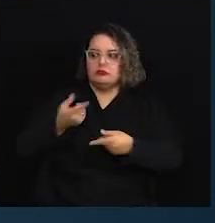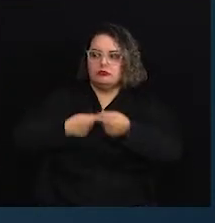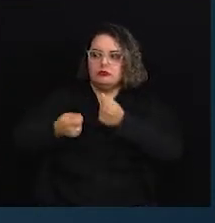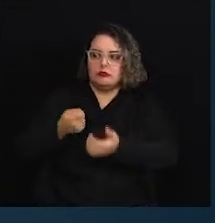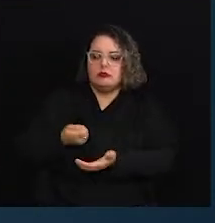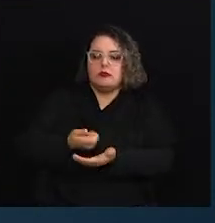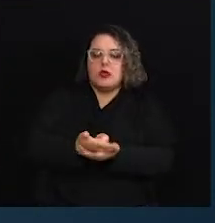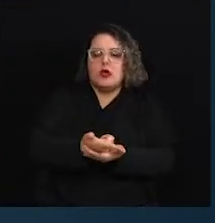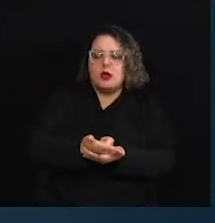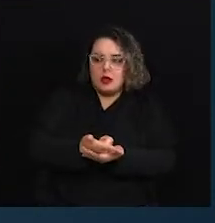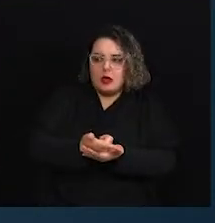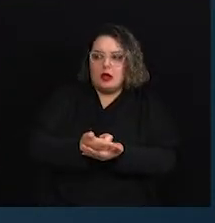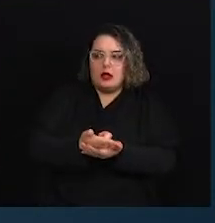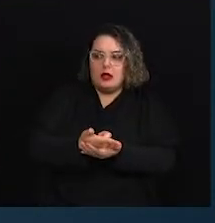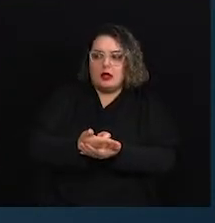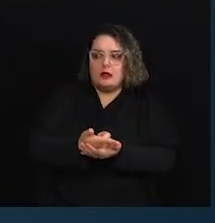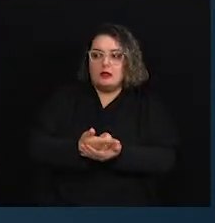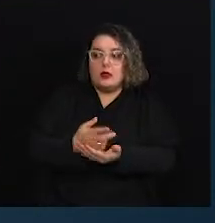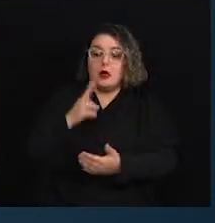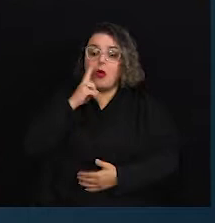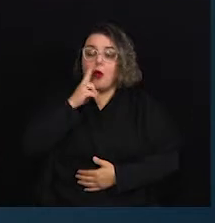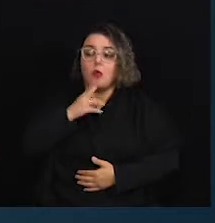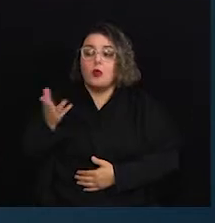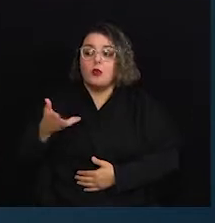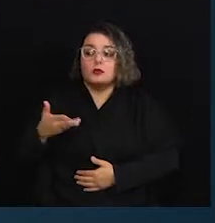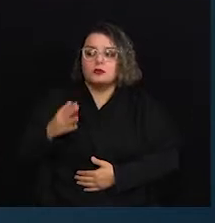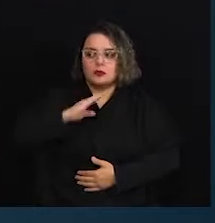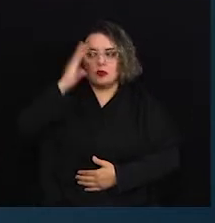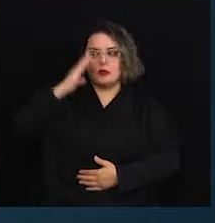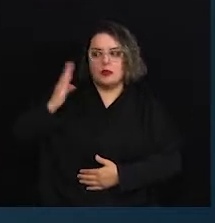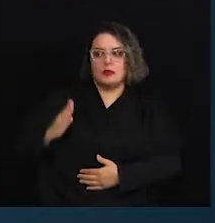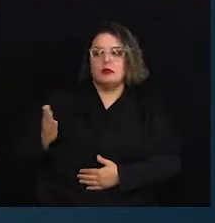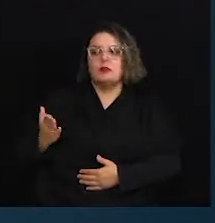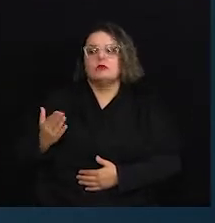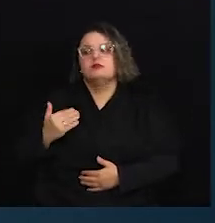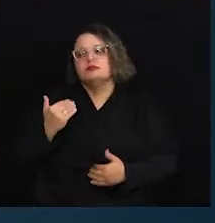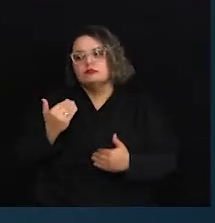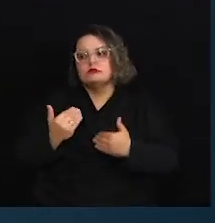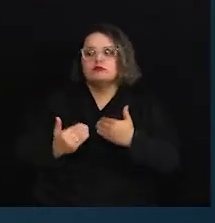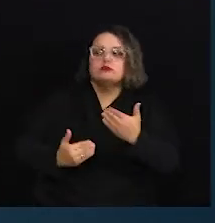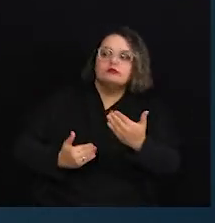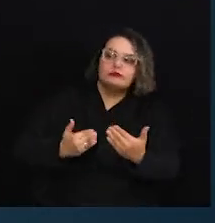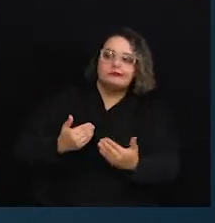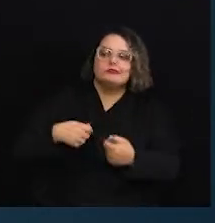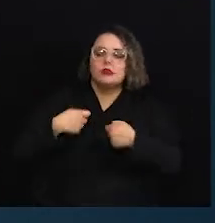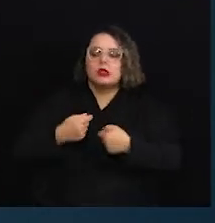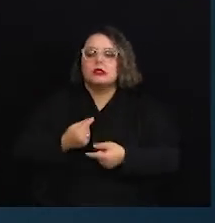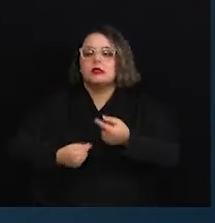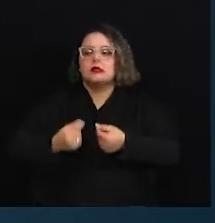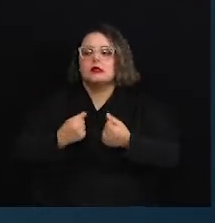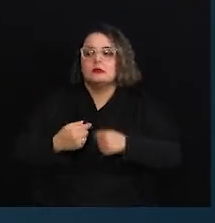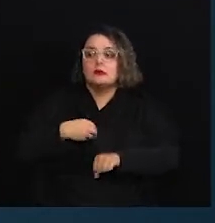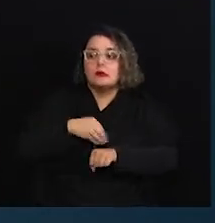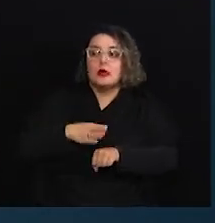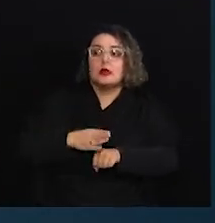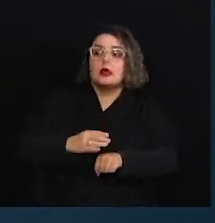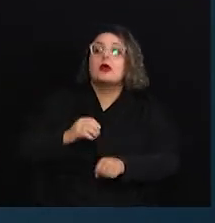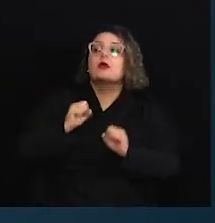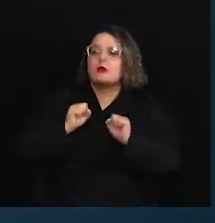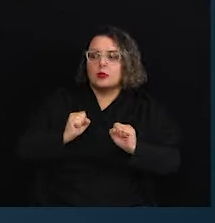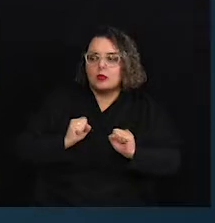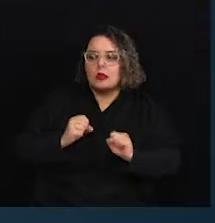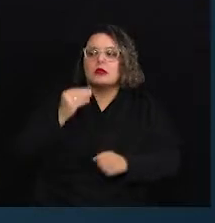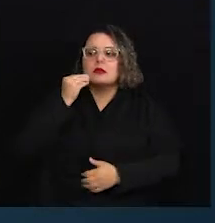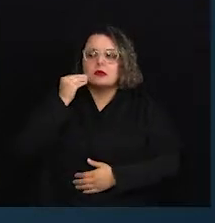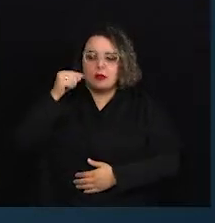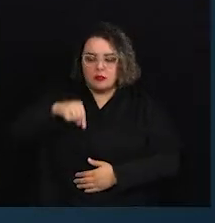estão mais dispostos a ideias mais emergentes. No Brasil, você já precisa estar demonstrando um pouco de receita. Então, a minha dica é quem puder vir para cá